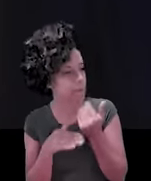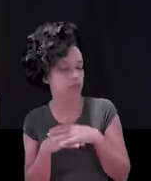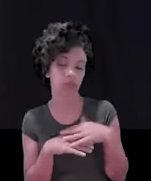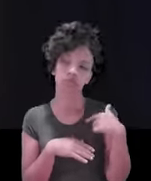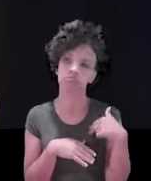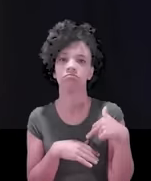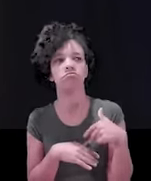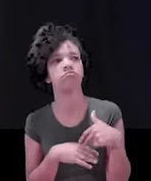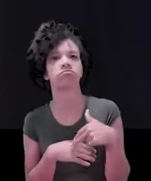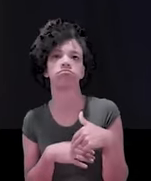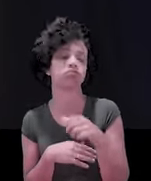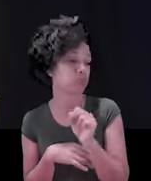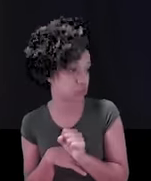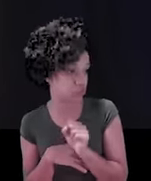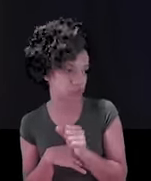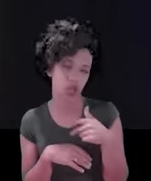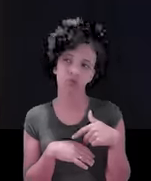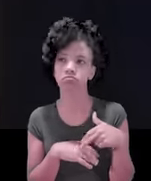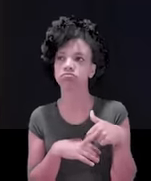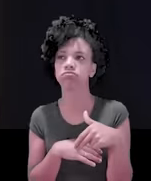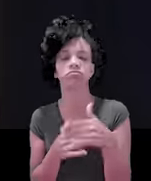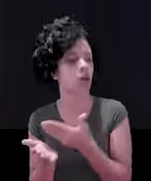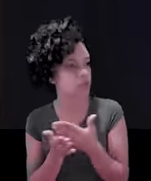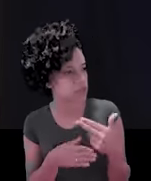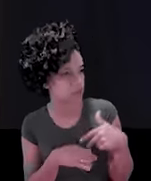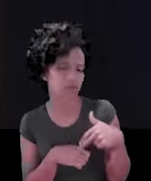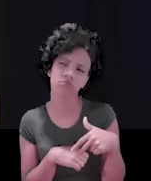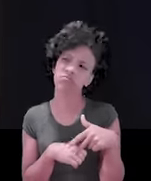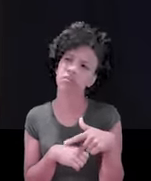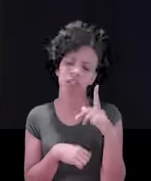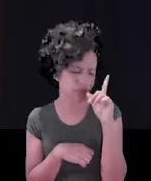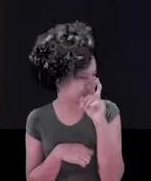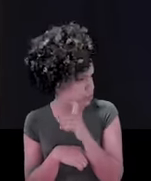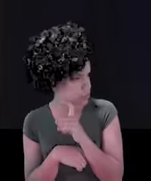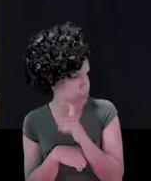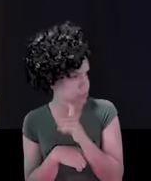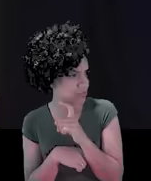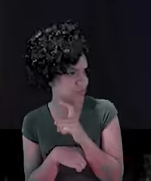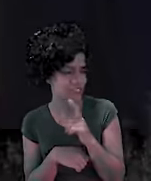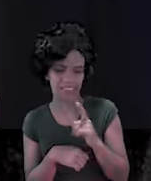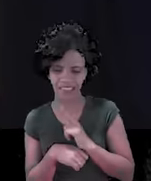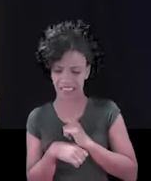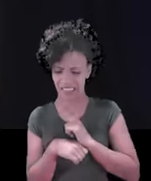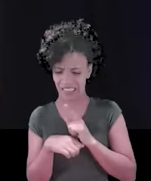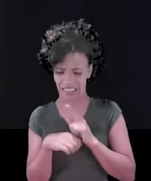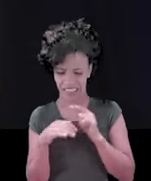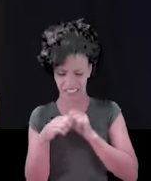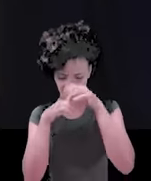e começa a entrar no sul e colocou nesse andar meu é muito difícil terminava